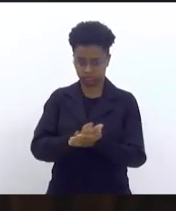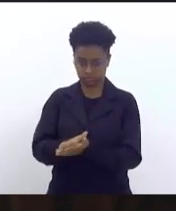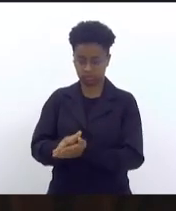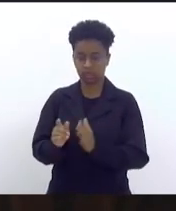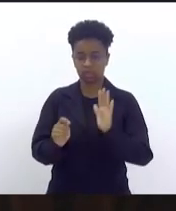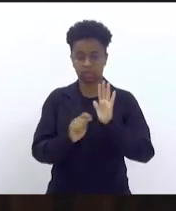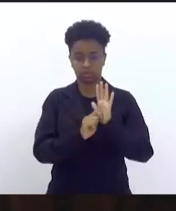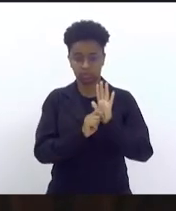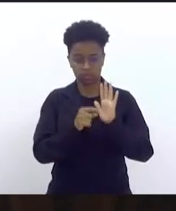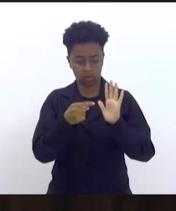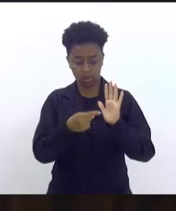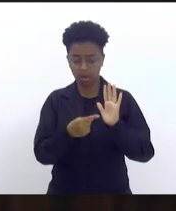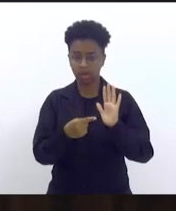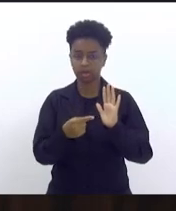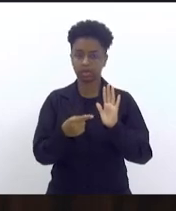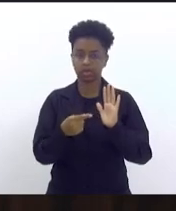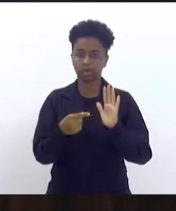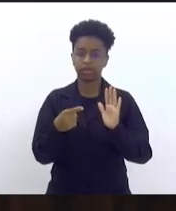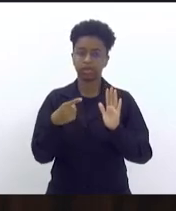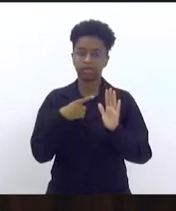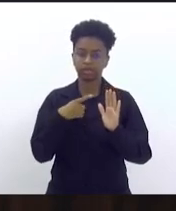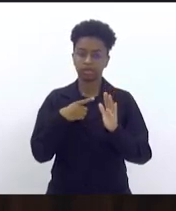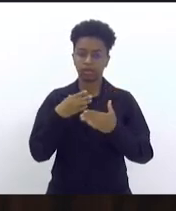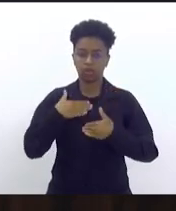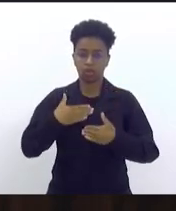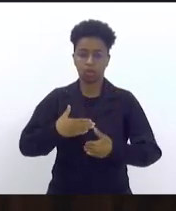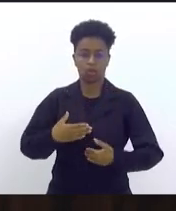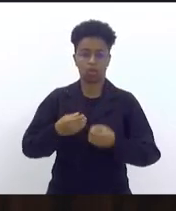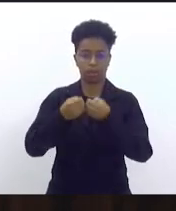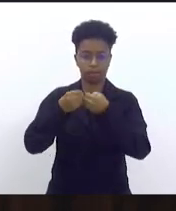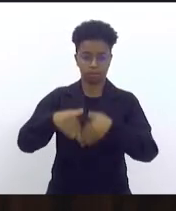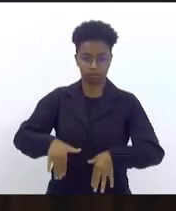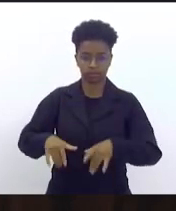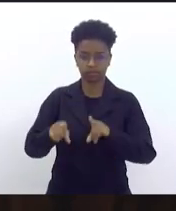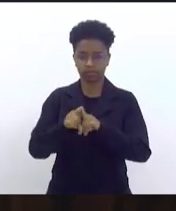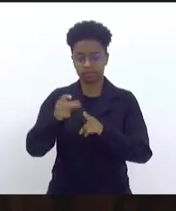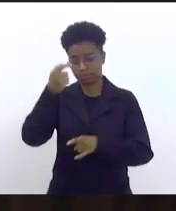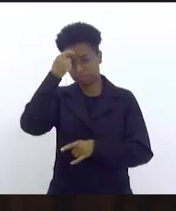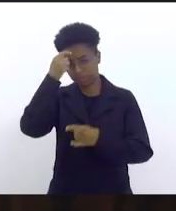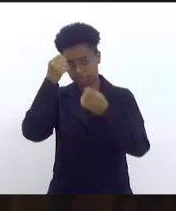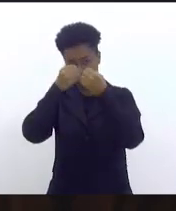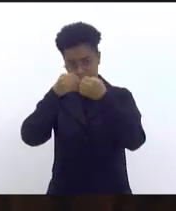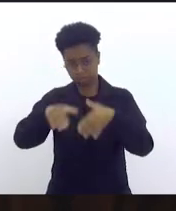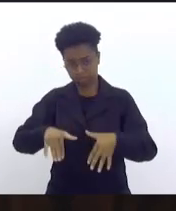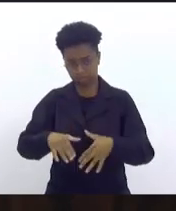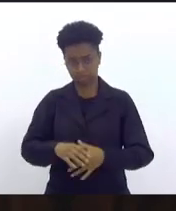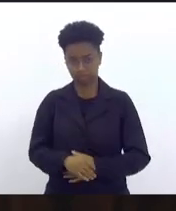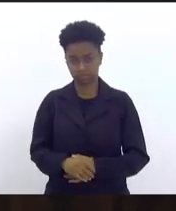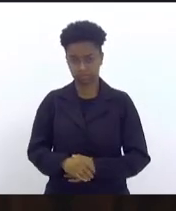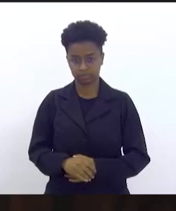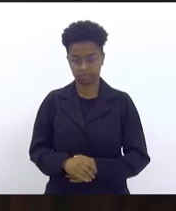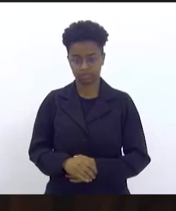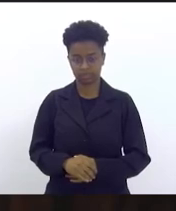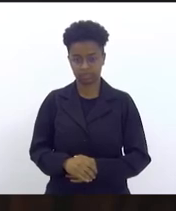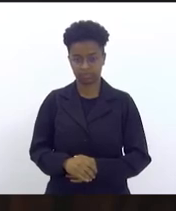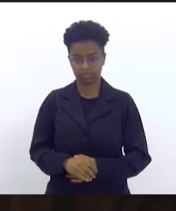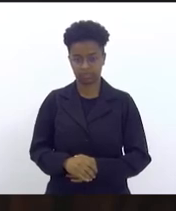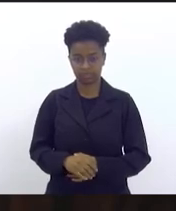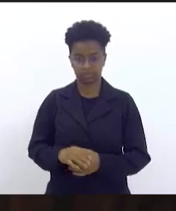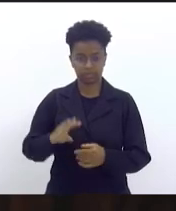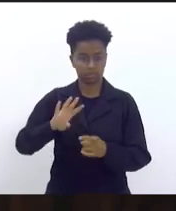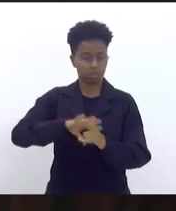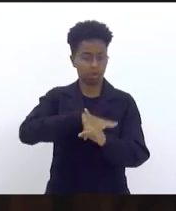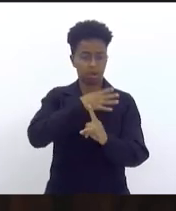droga ela provoca uma degradação física e psíquica e psíquica até 100 vezes